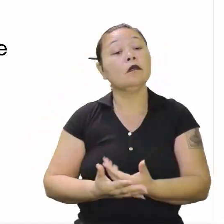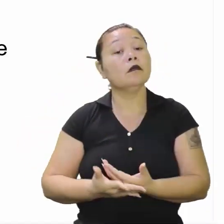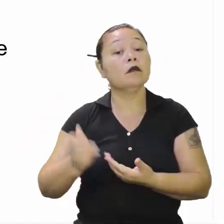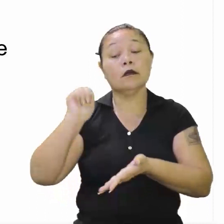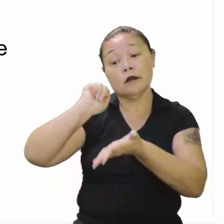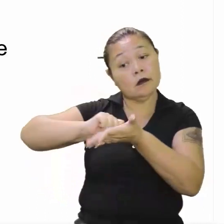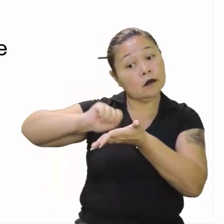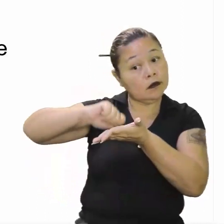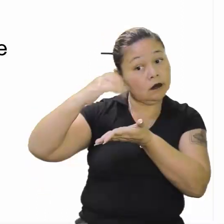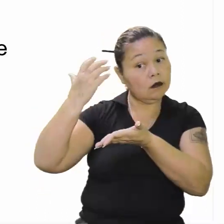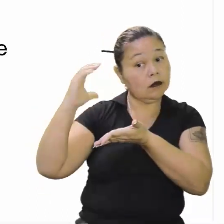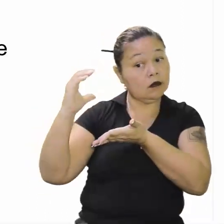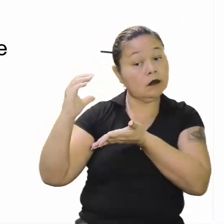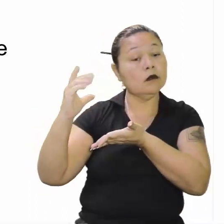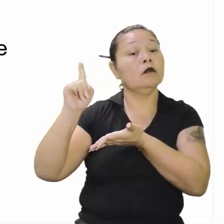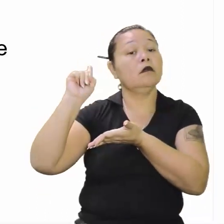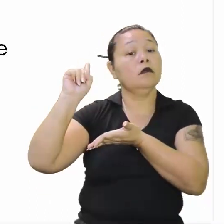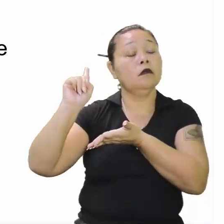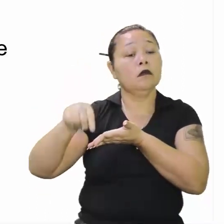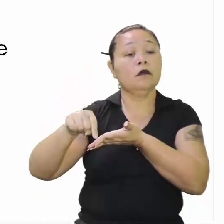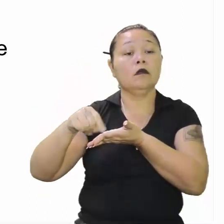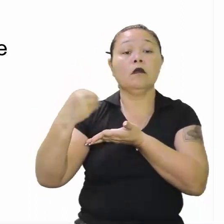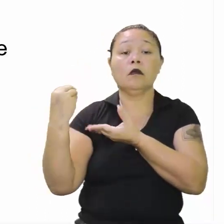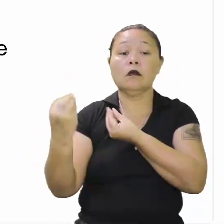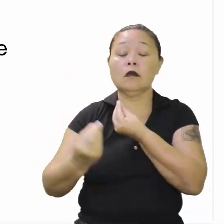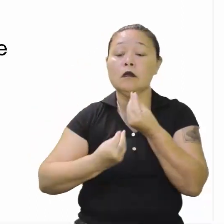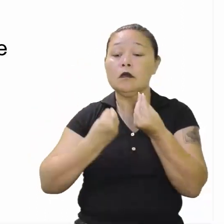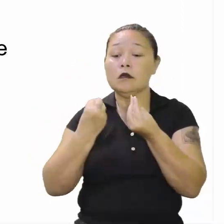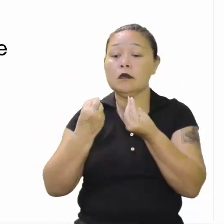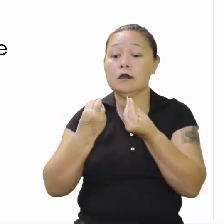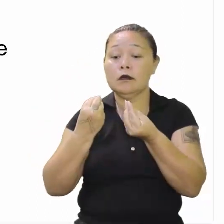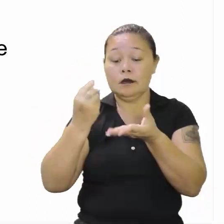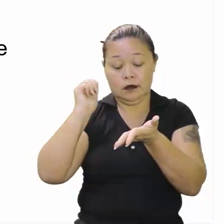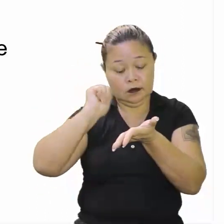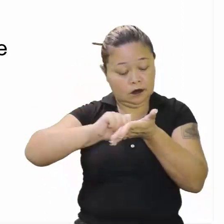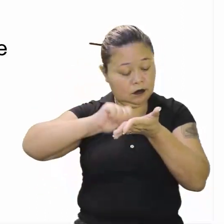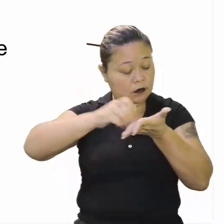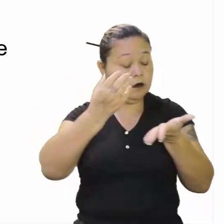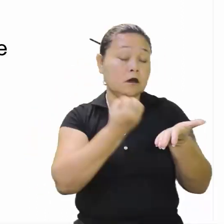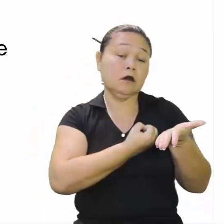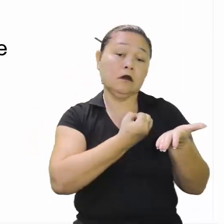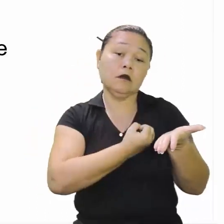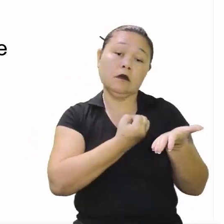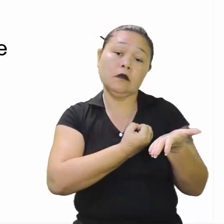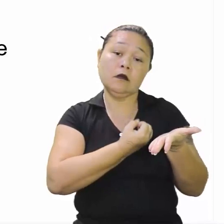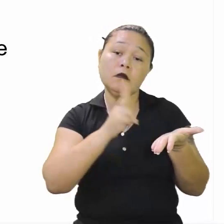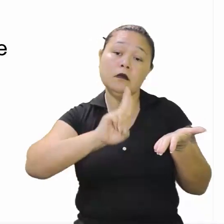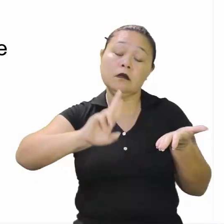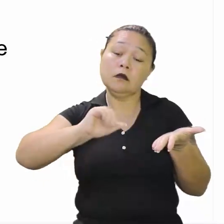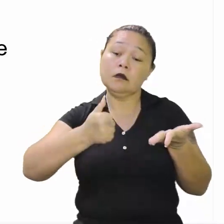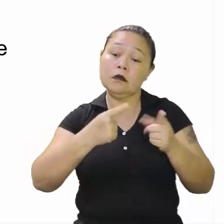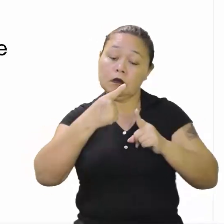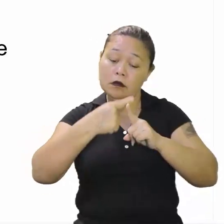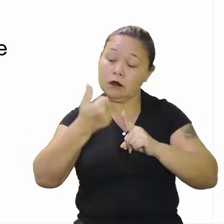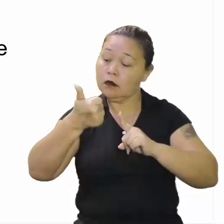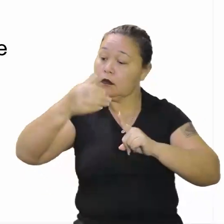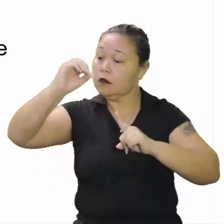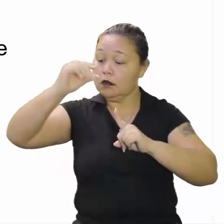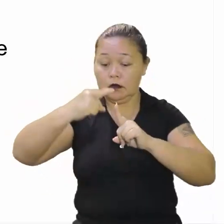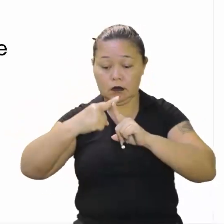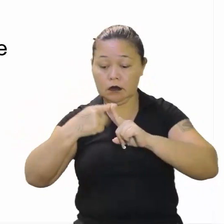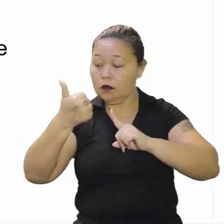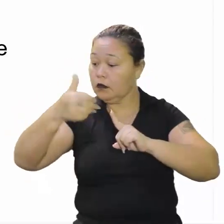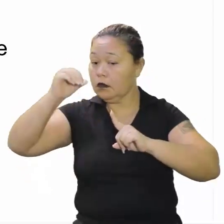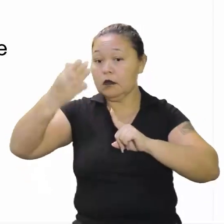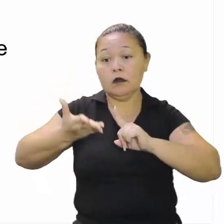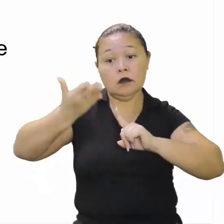Notação científica é uma forma de escrever números usando potência de 10. Potência